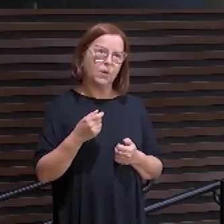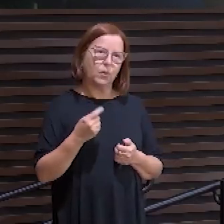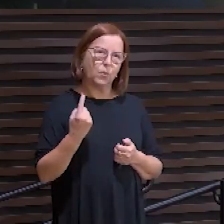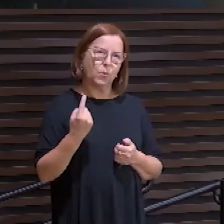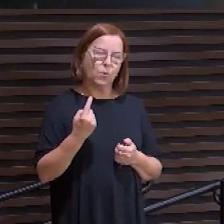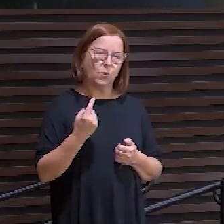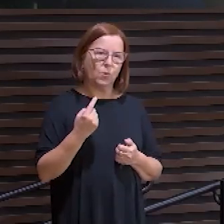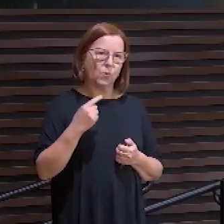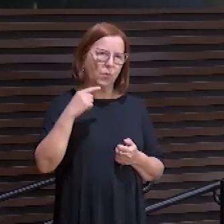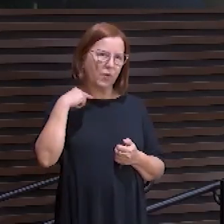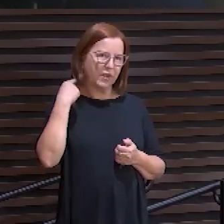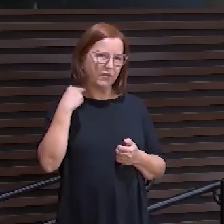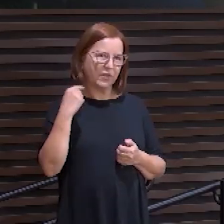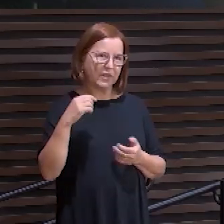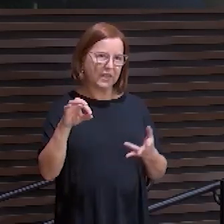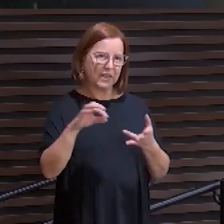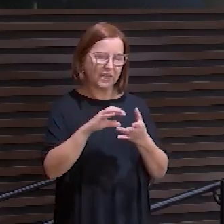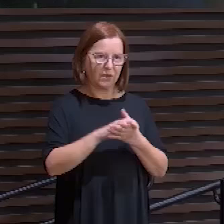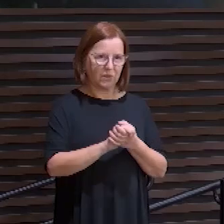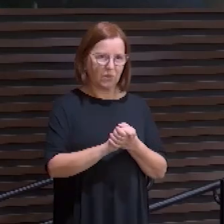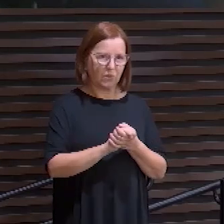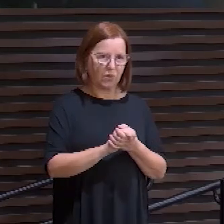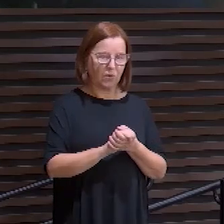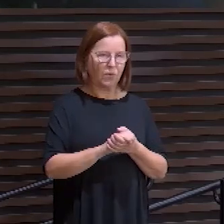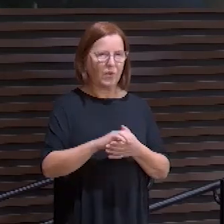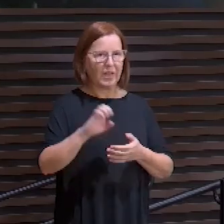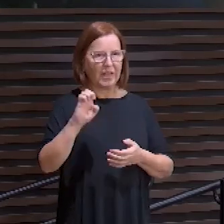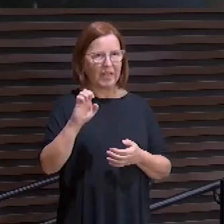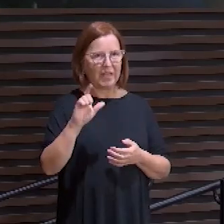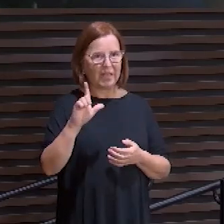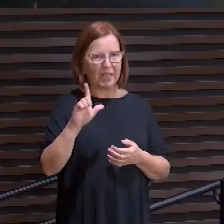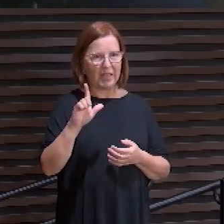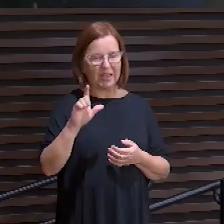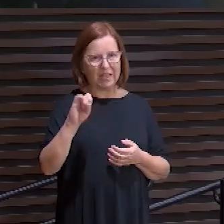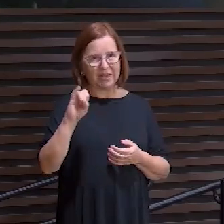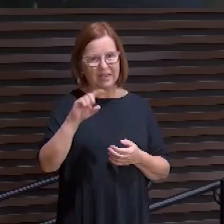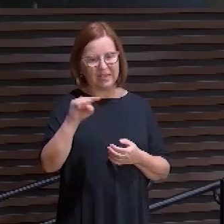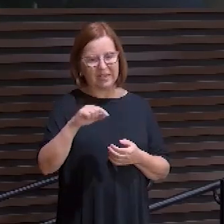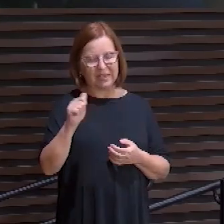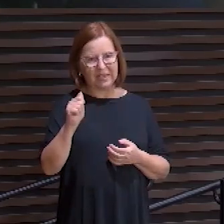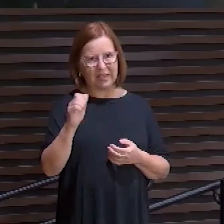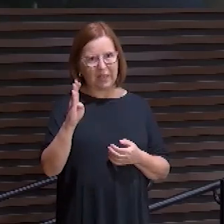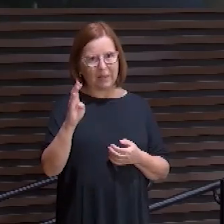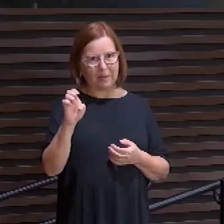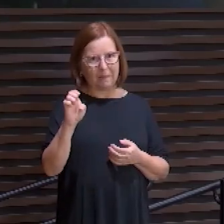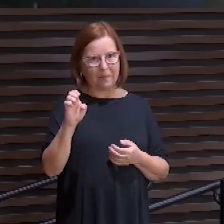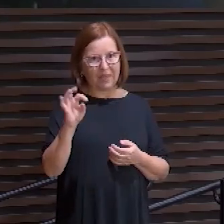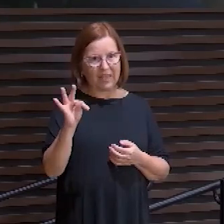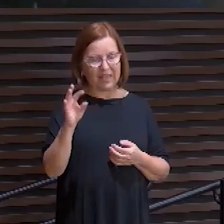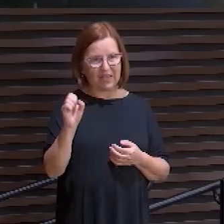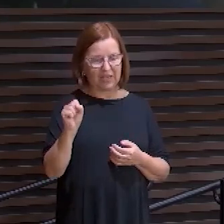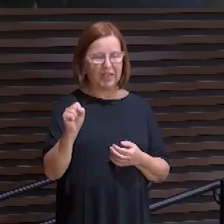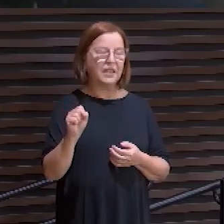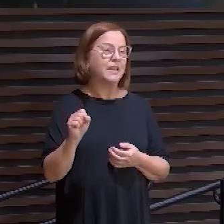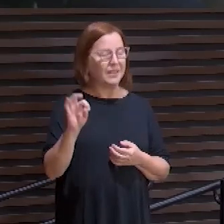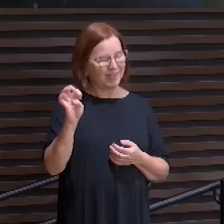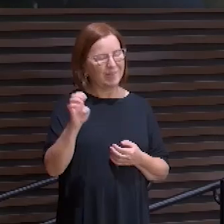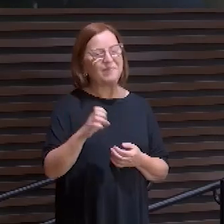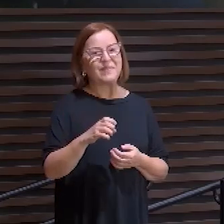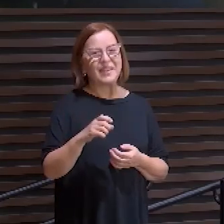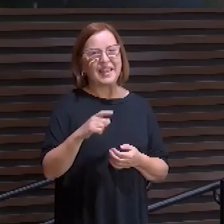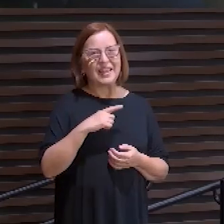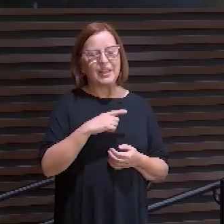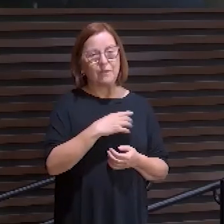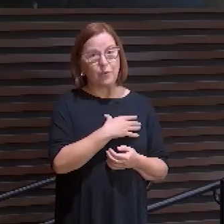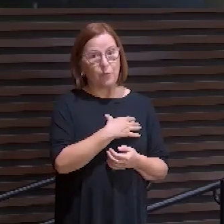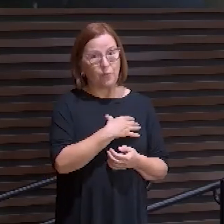advogado, casou-se com Elizabeth Tweed e teve um filho dessa união chamado Timothy